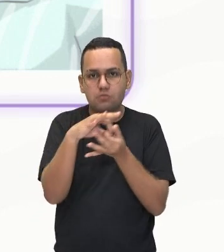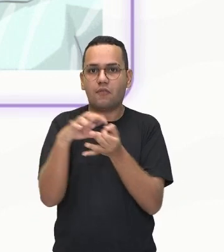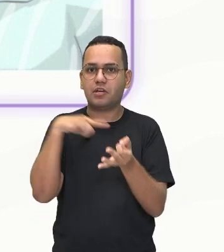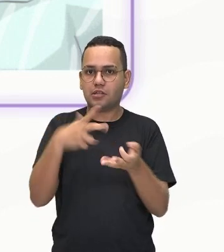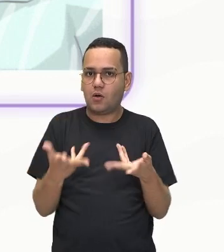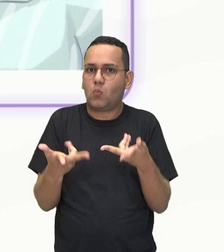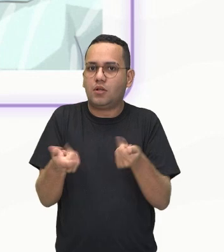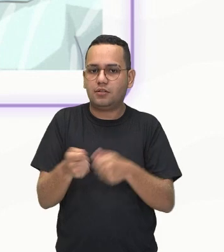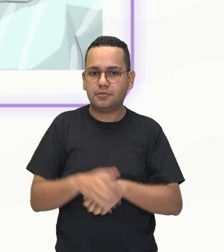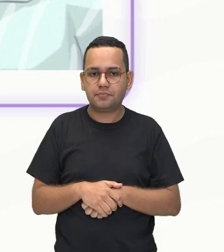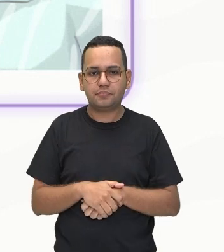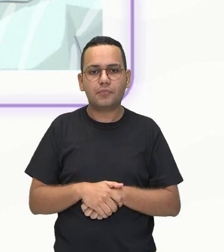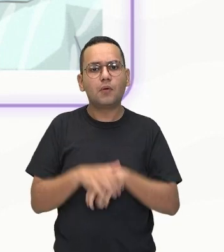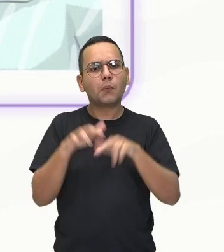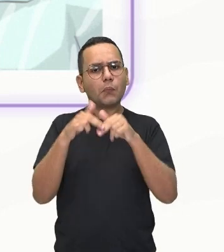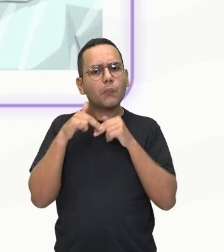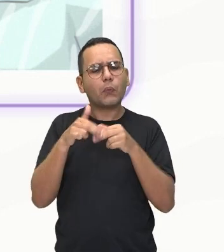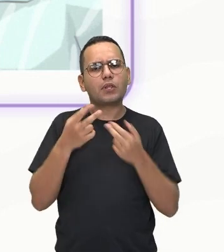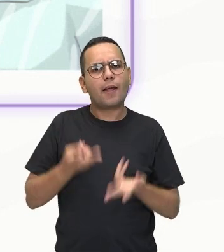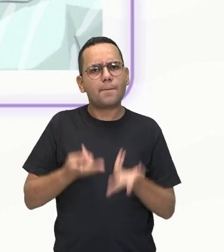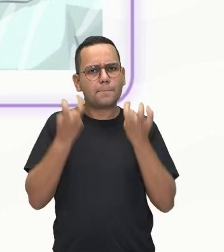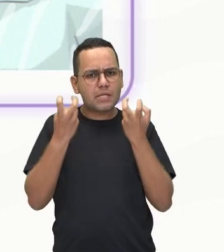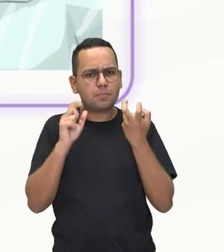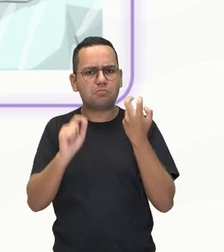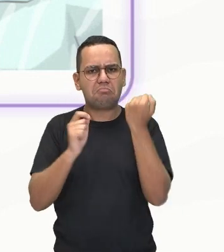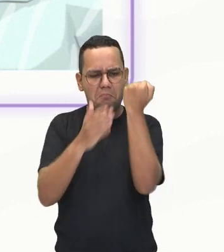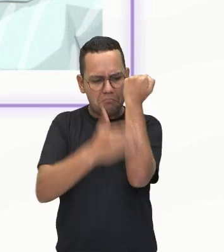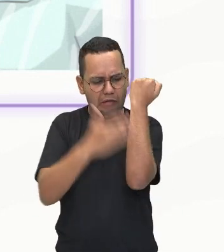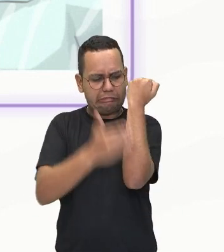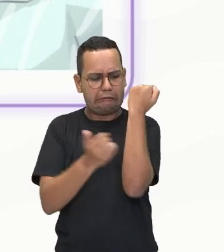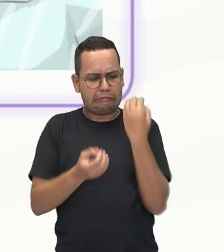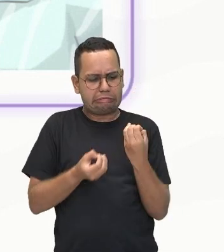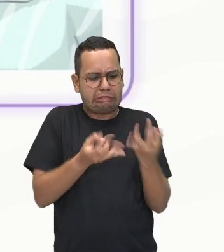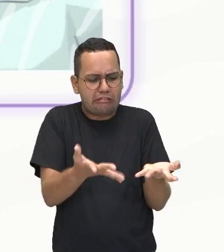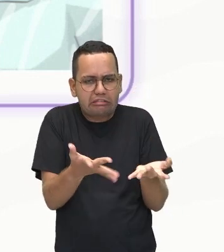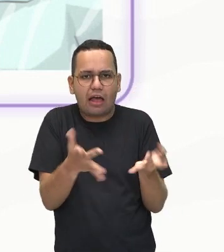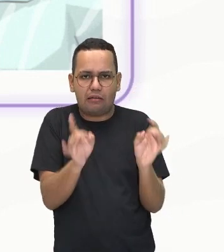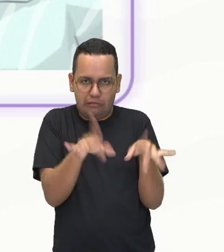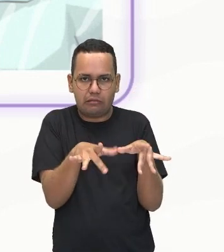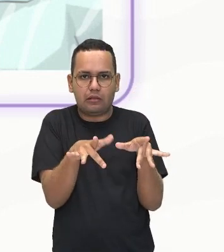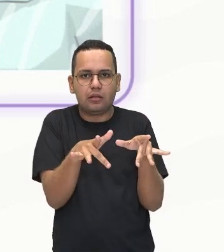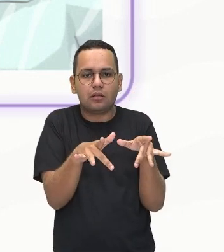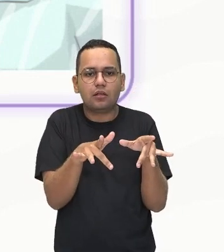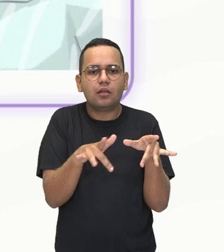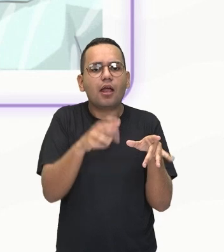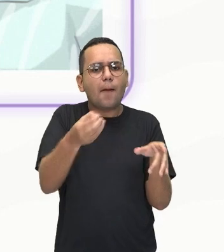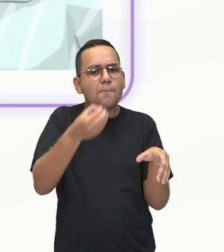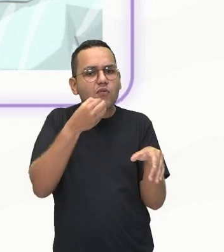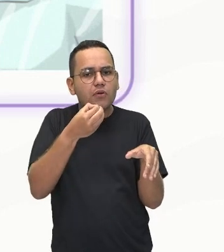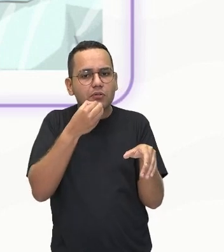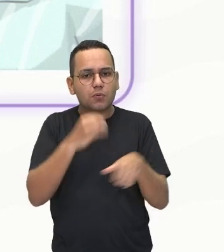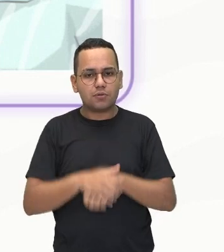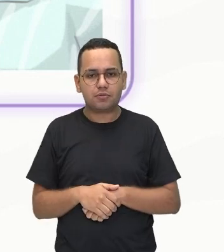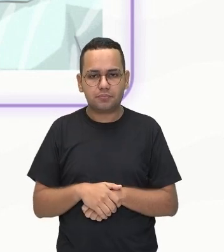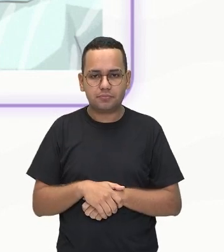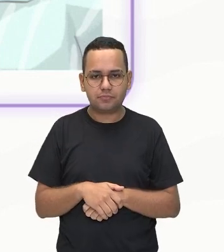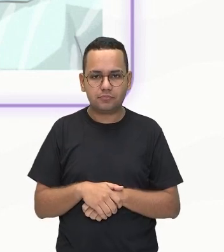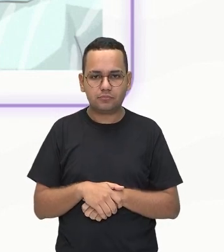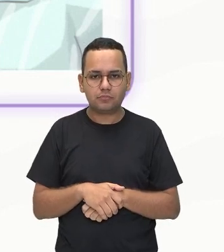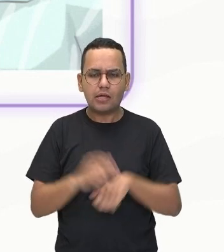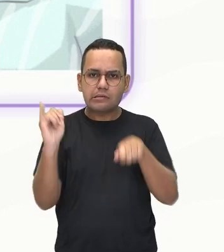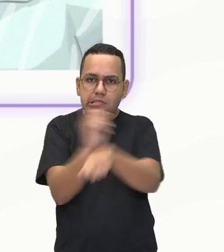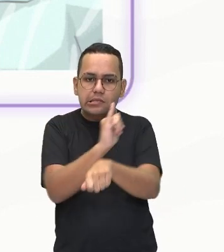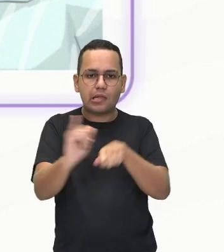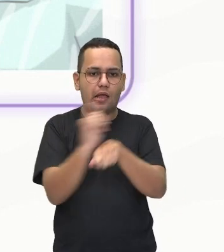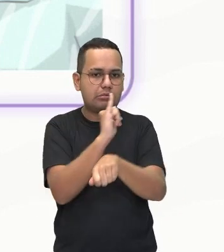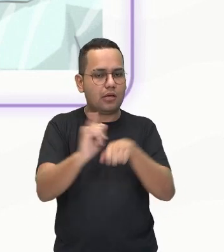aí. Foi observando o descarte de madeira e com o pensamento de furar a bolha que Fabiane Azevedo teve um insight para